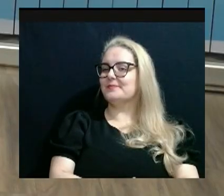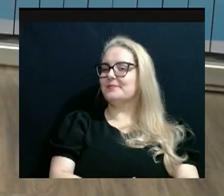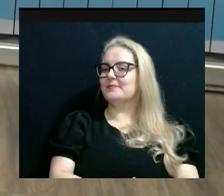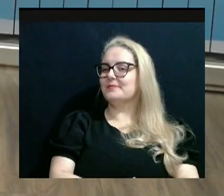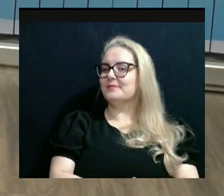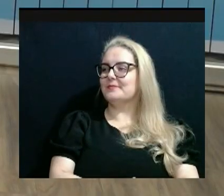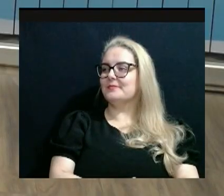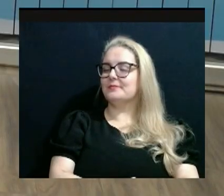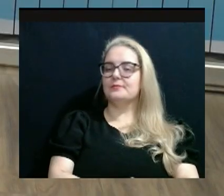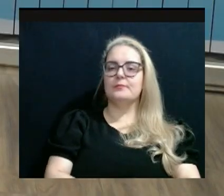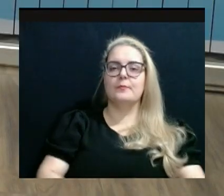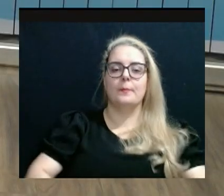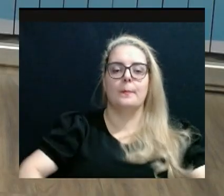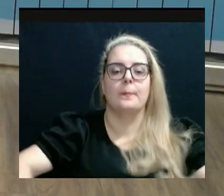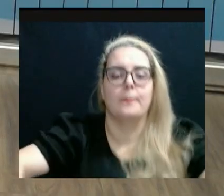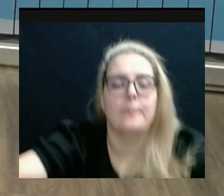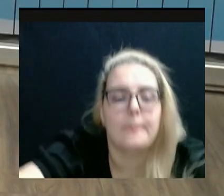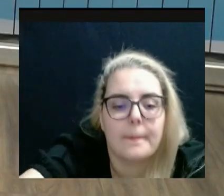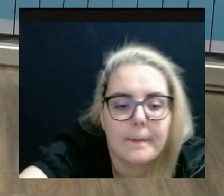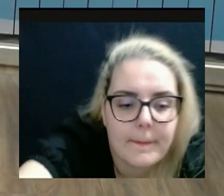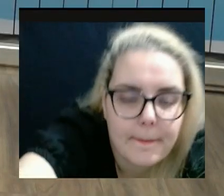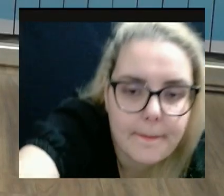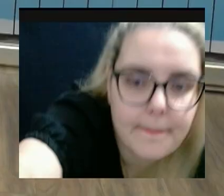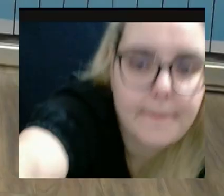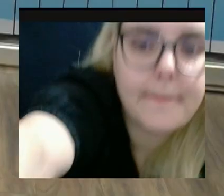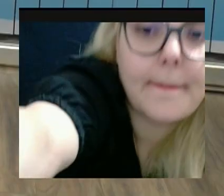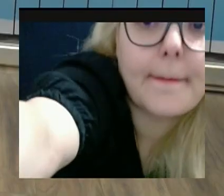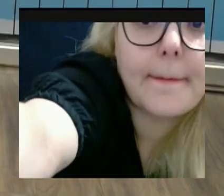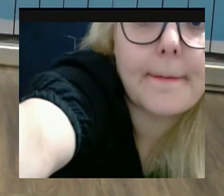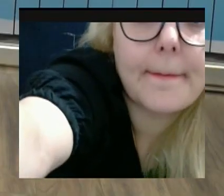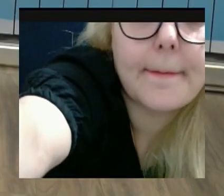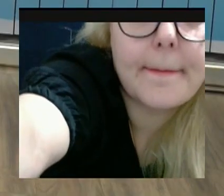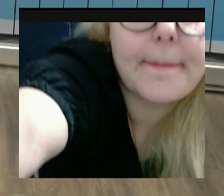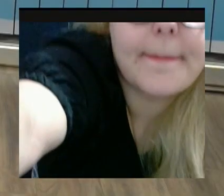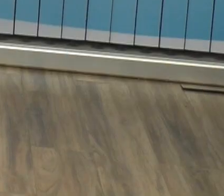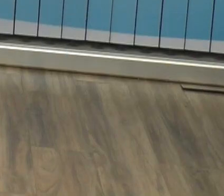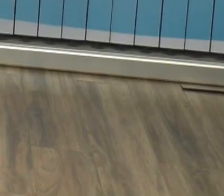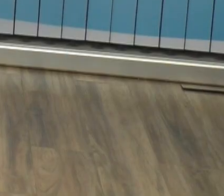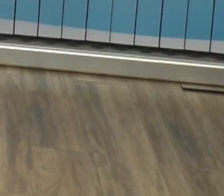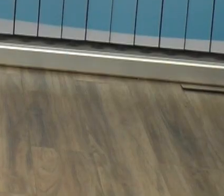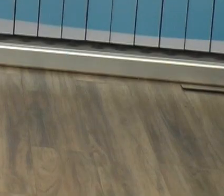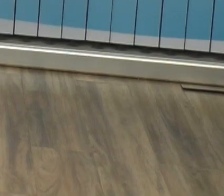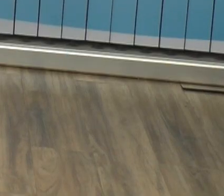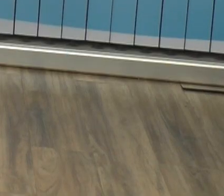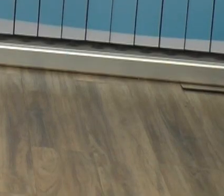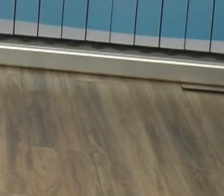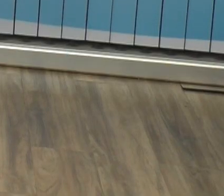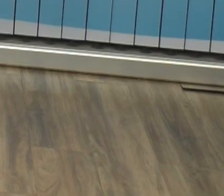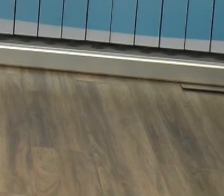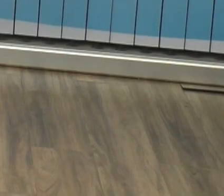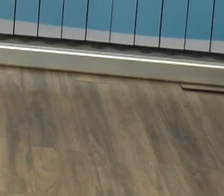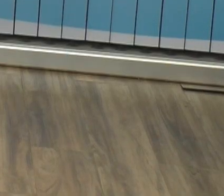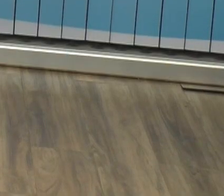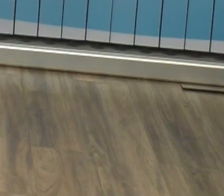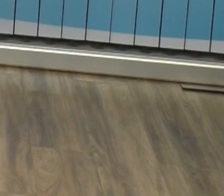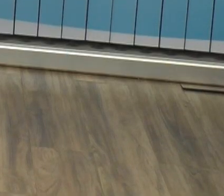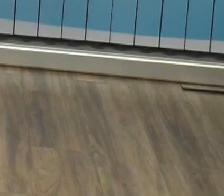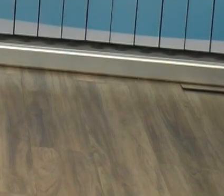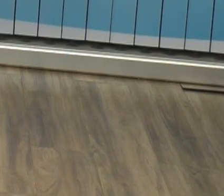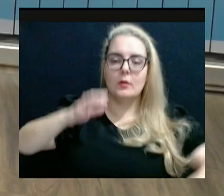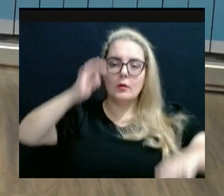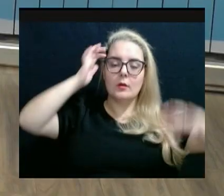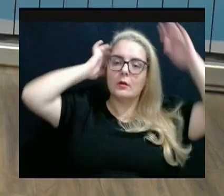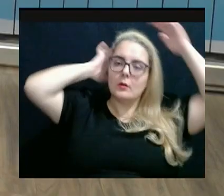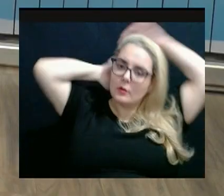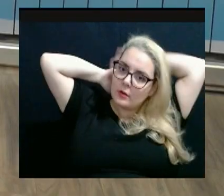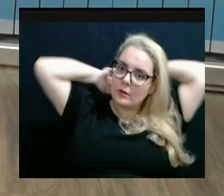Meio-dia mais 9 minutos. Muito obrigado pela sua companhia, pela sua audiência. Estamos ao vivo nesta segunda-feira. Vamos com as notícias